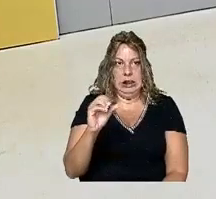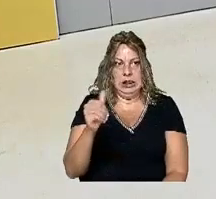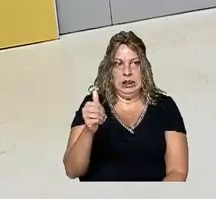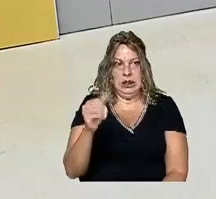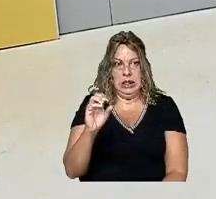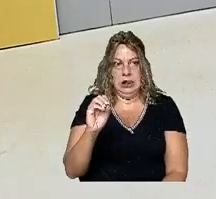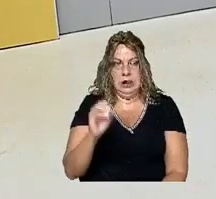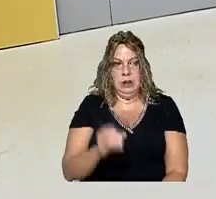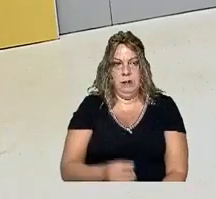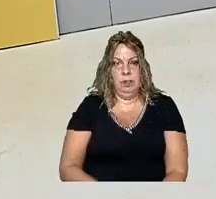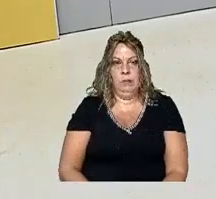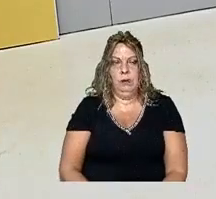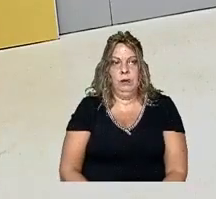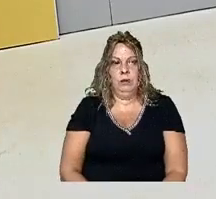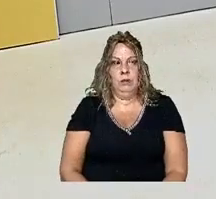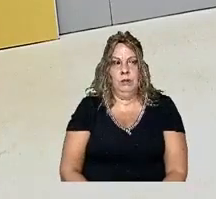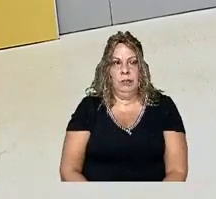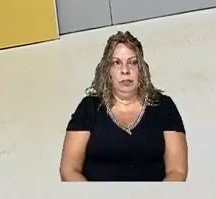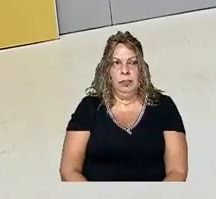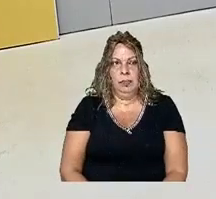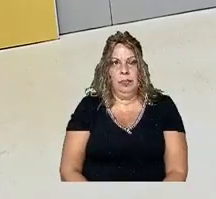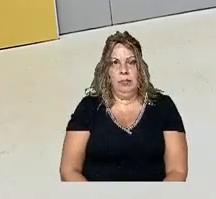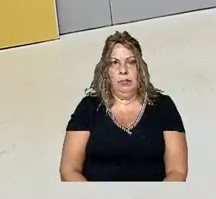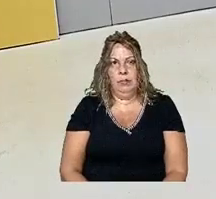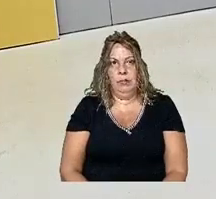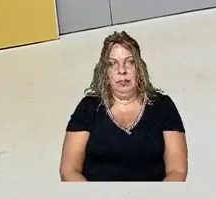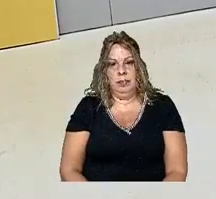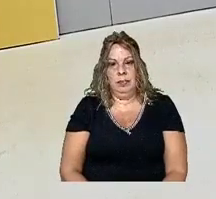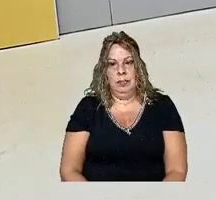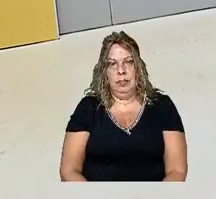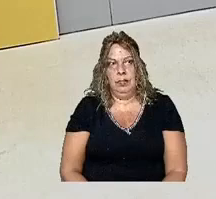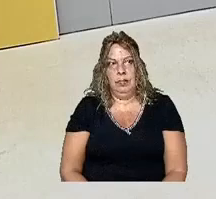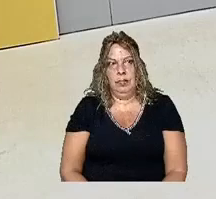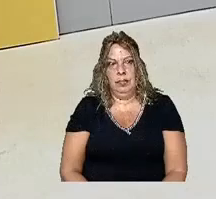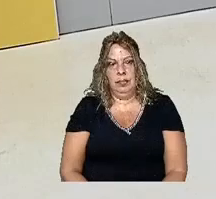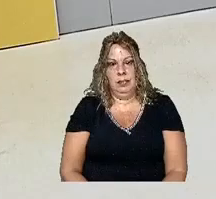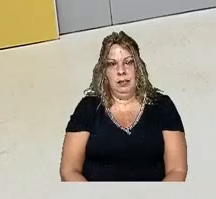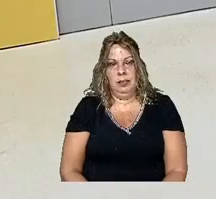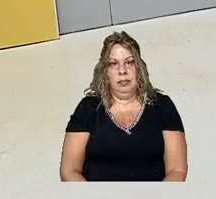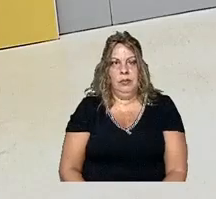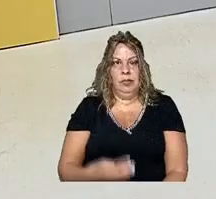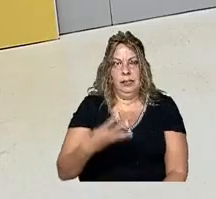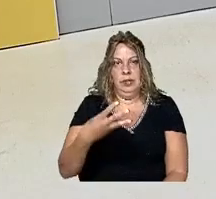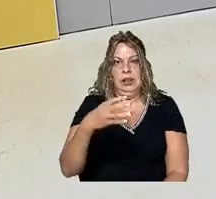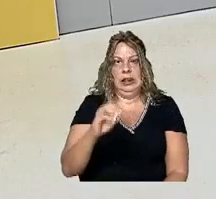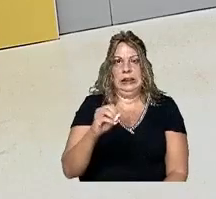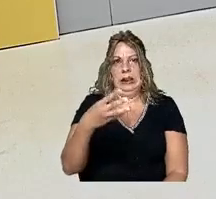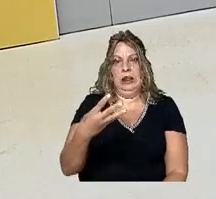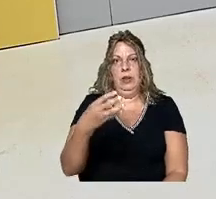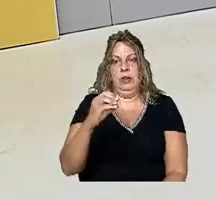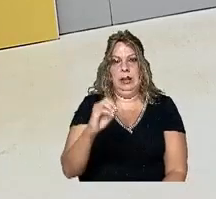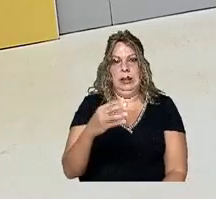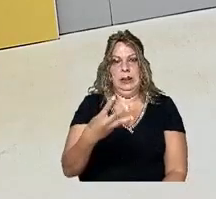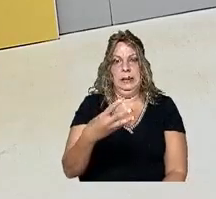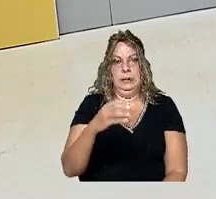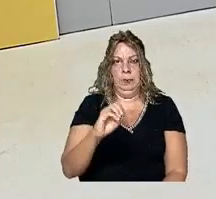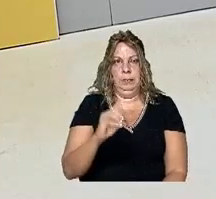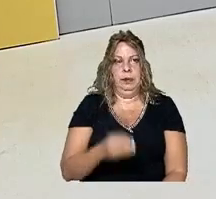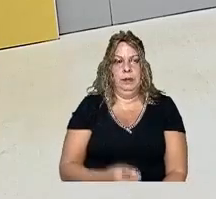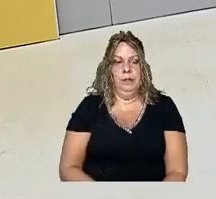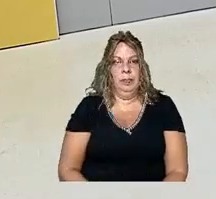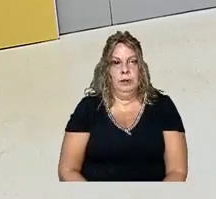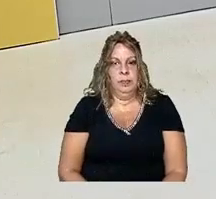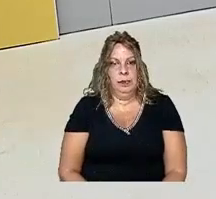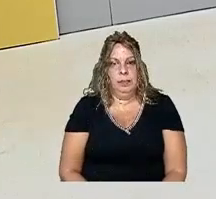10. É o Cedric, né? Tá vendo? 40! 40, marque